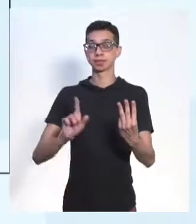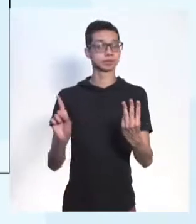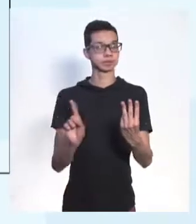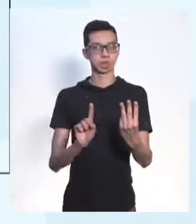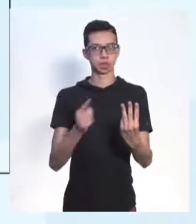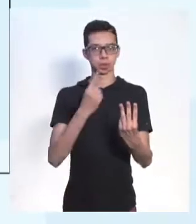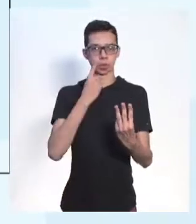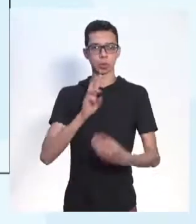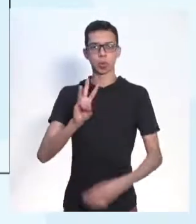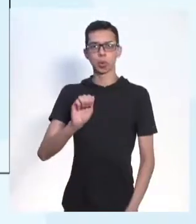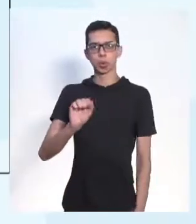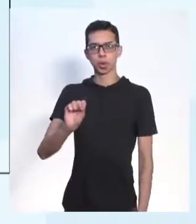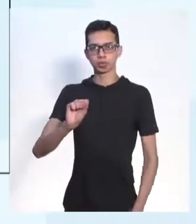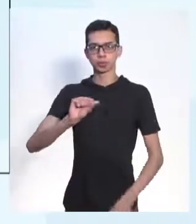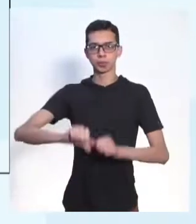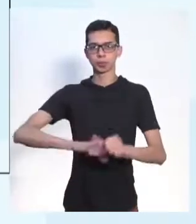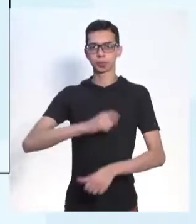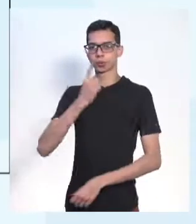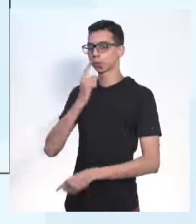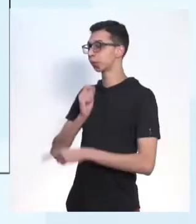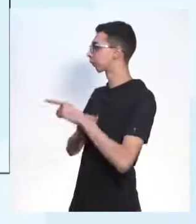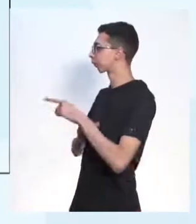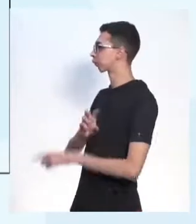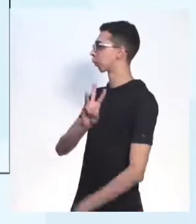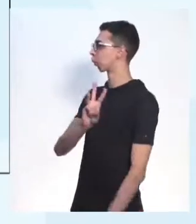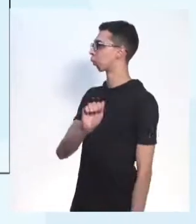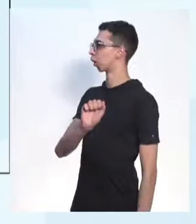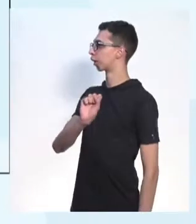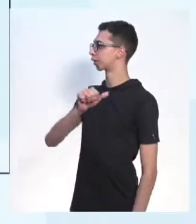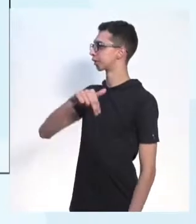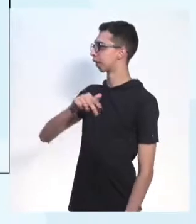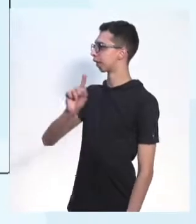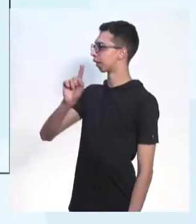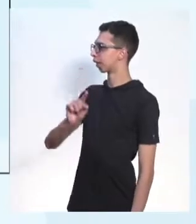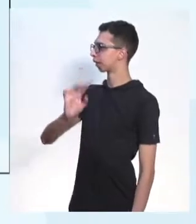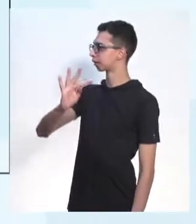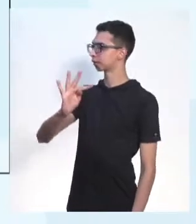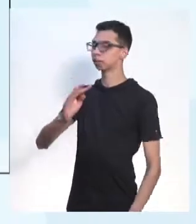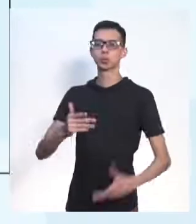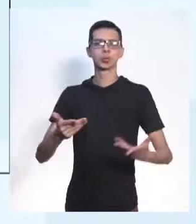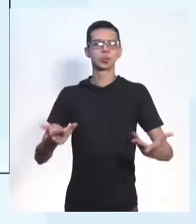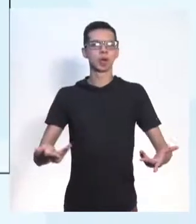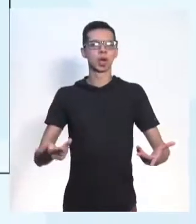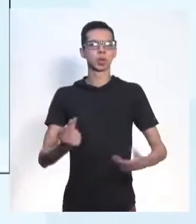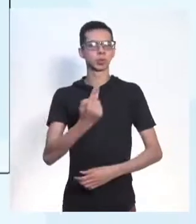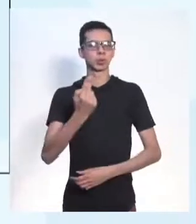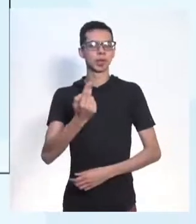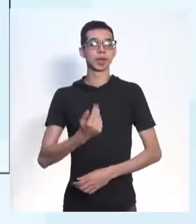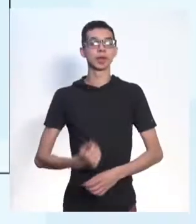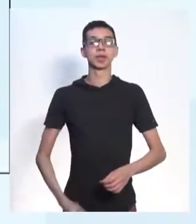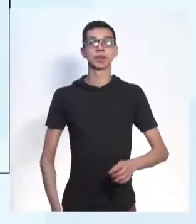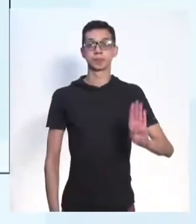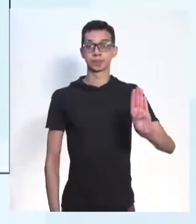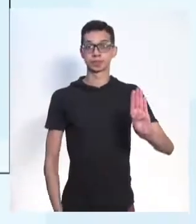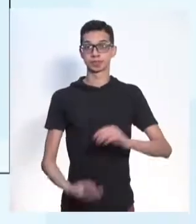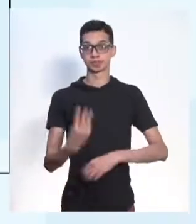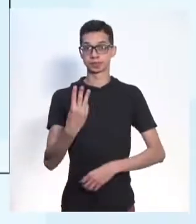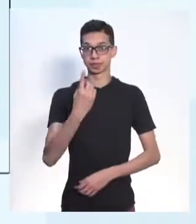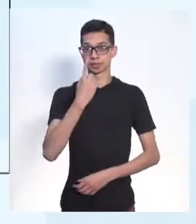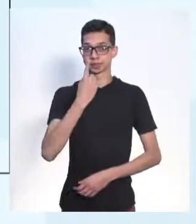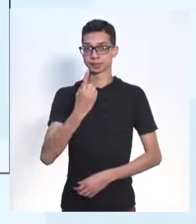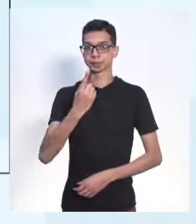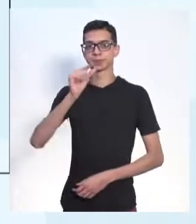virou wasn't. E aí, quais que falam que ele não foi bem sucedido? É a B3, the